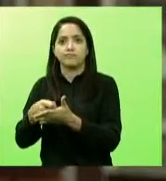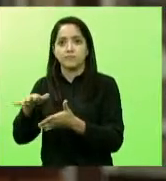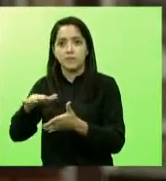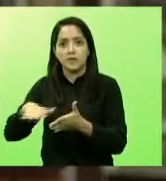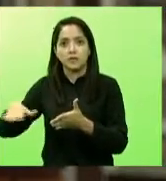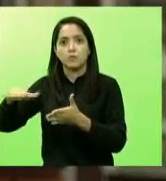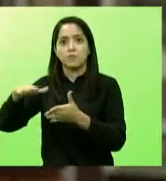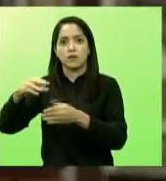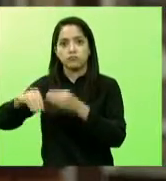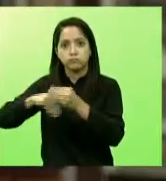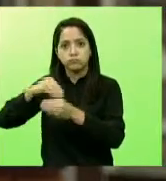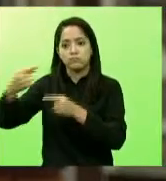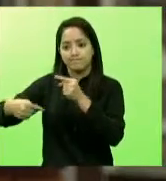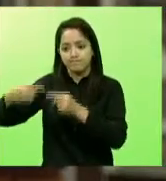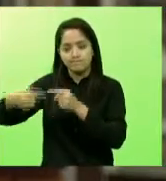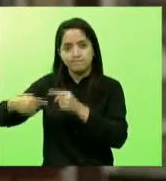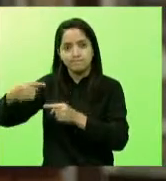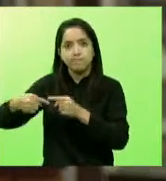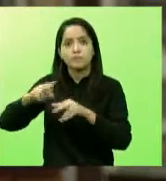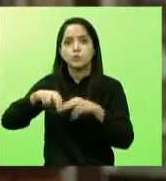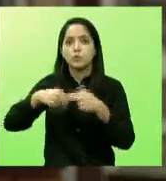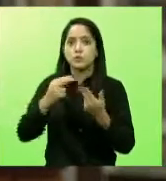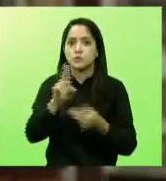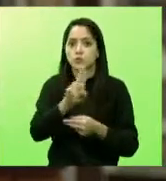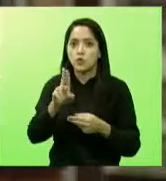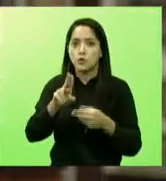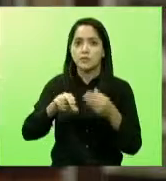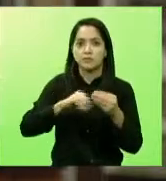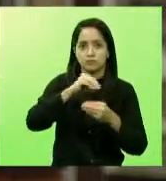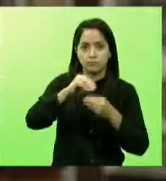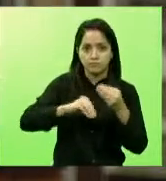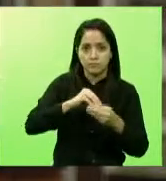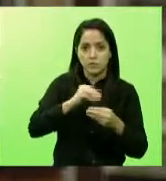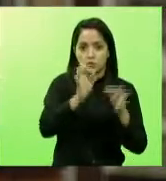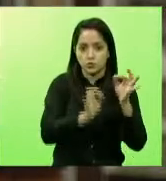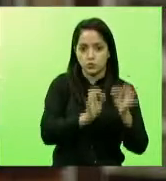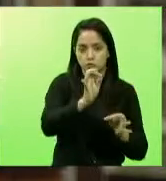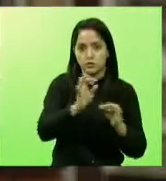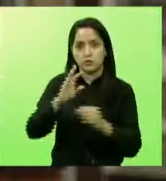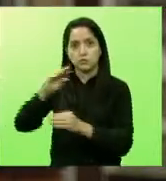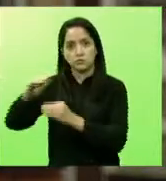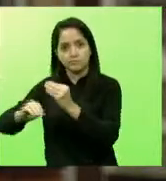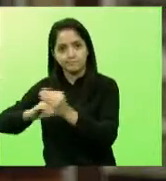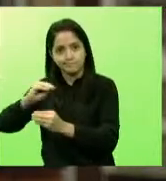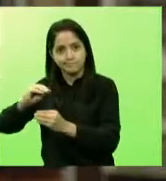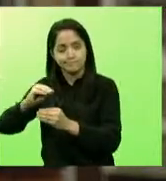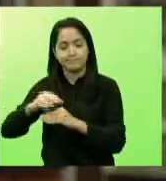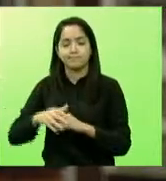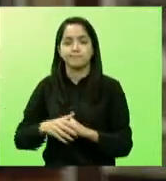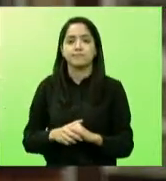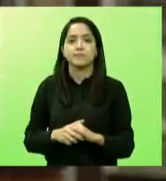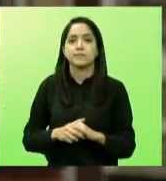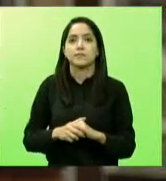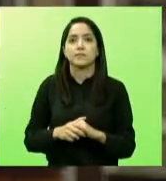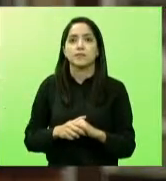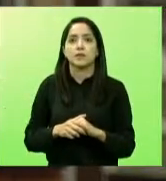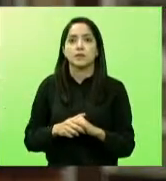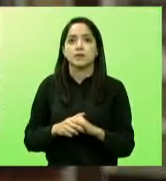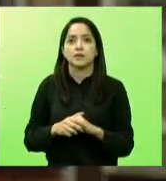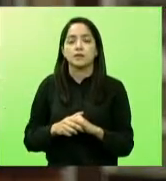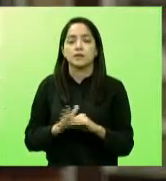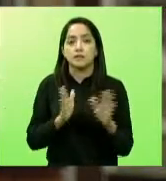política, por isso que se chama tribunal misto. De um lado jurídico, de um lado misto, nesse